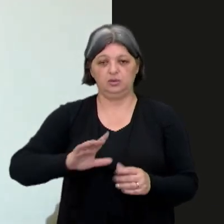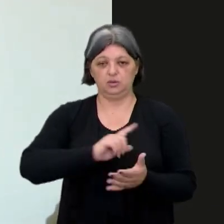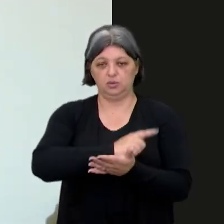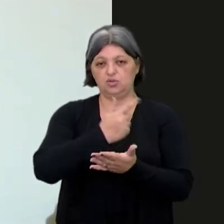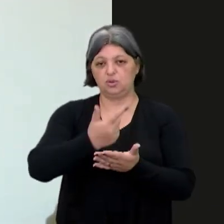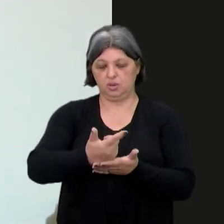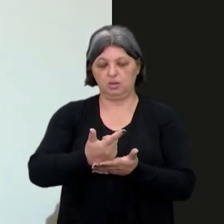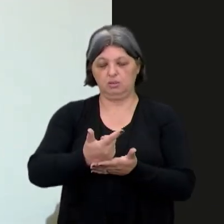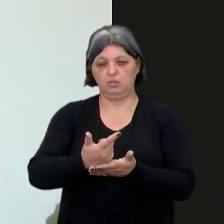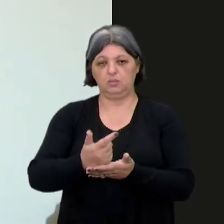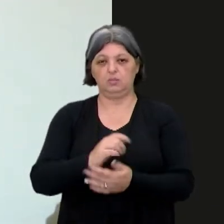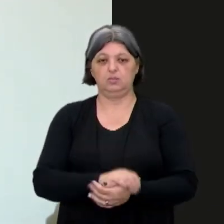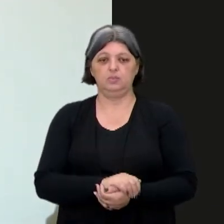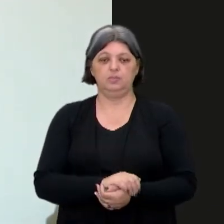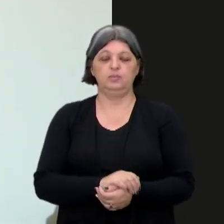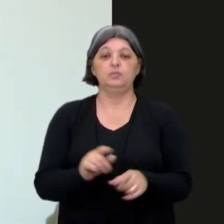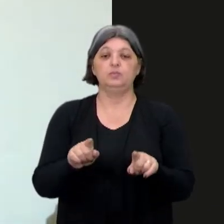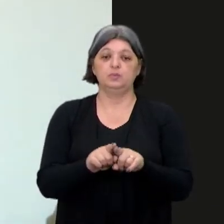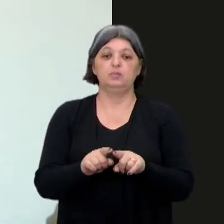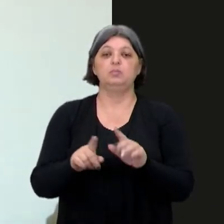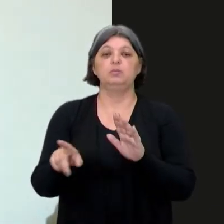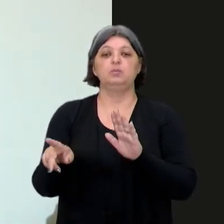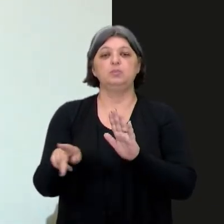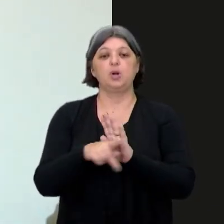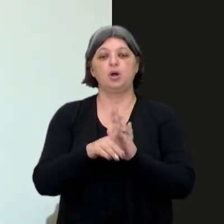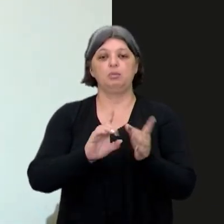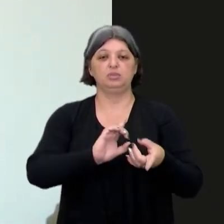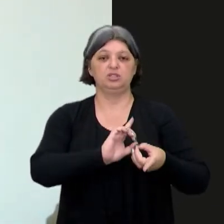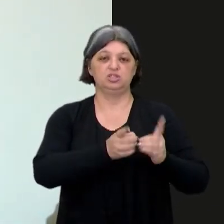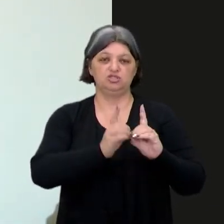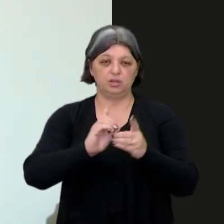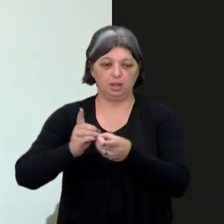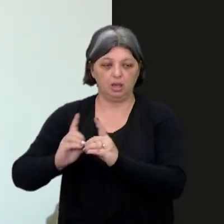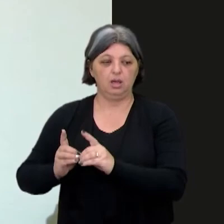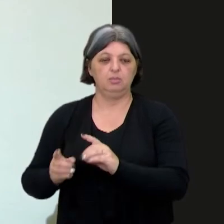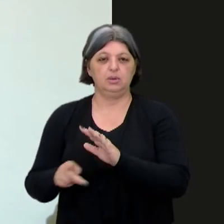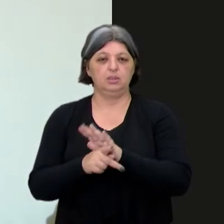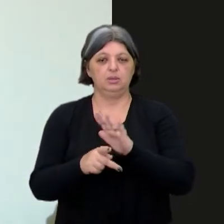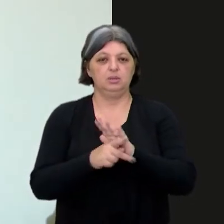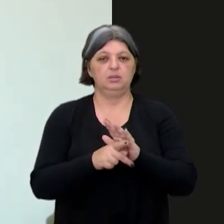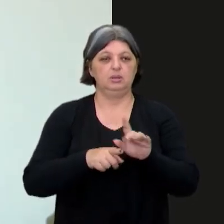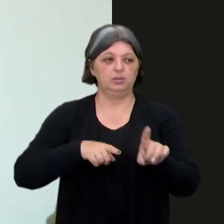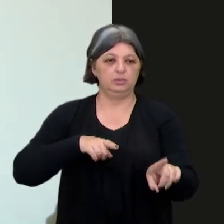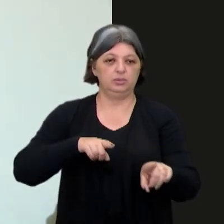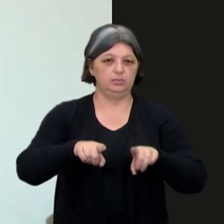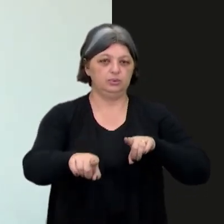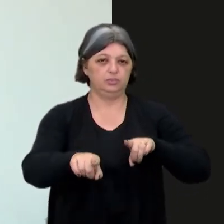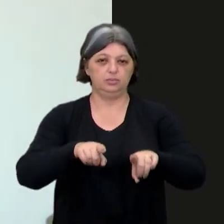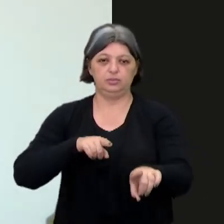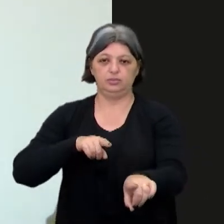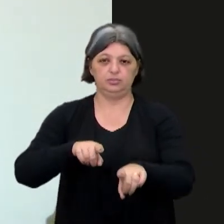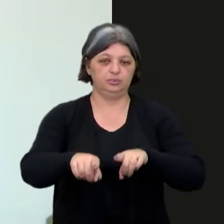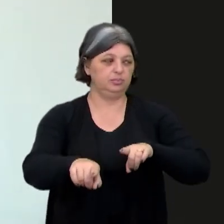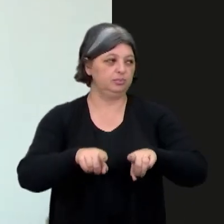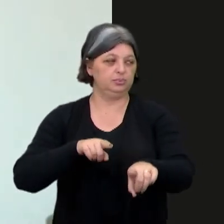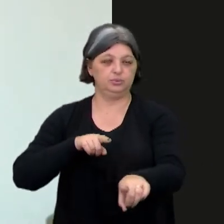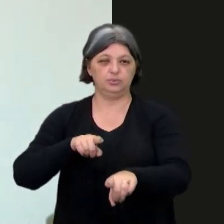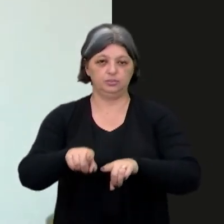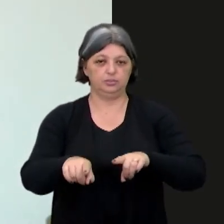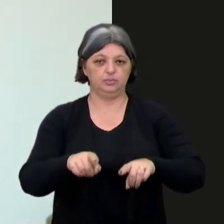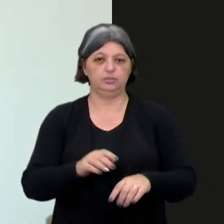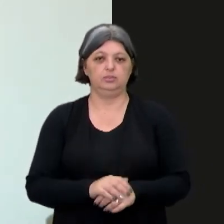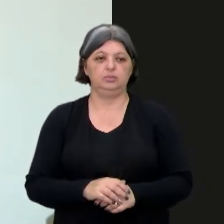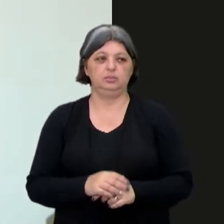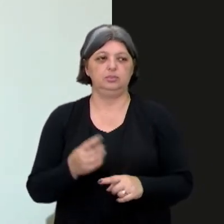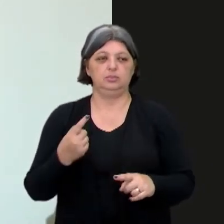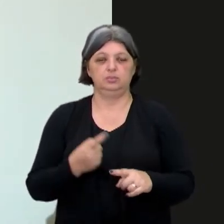é essa questão da dinamicidade que a internet tem, né? Tu tem uma competitividade muito grande com a internet pela velocidade que as notícias